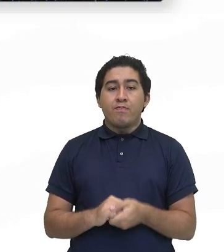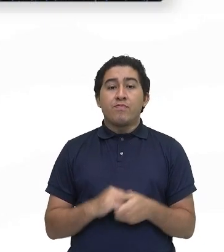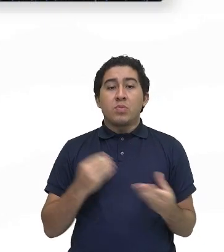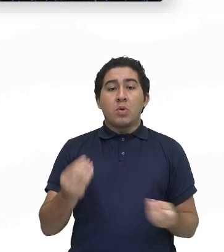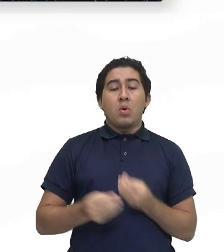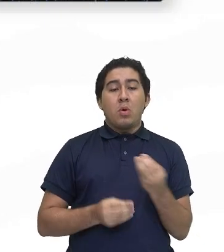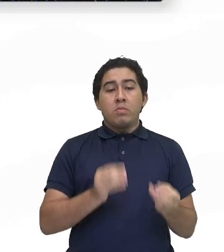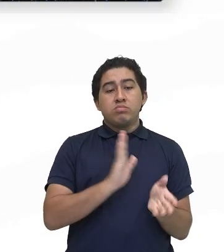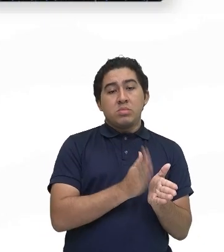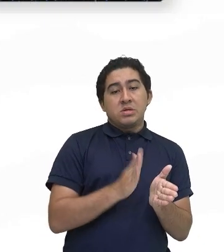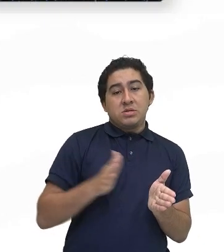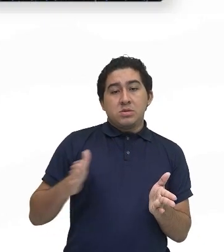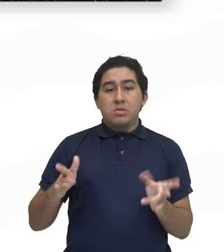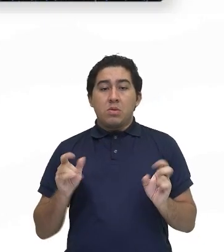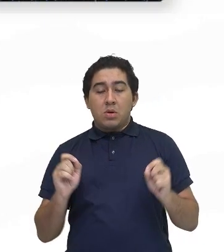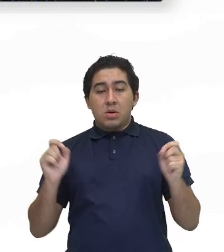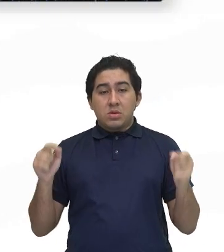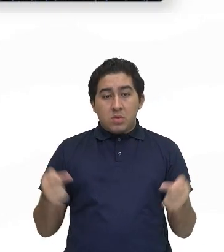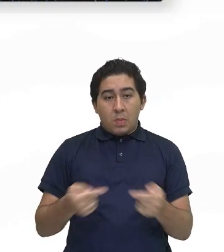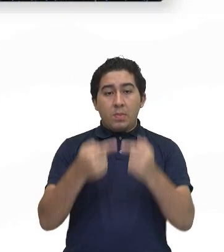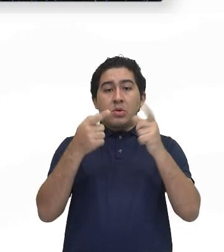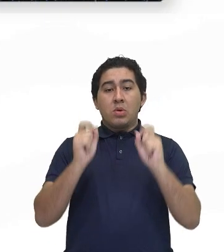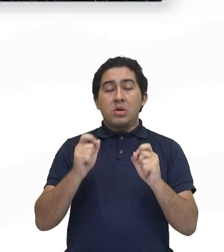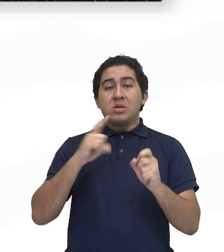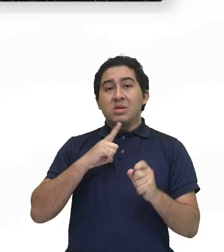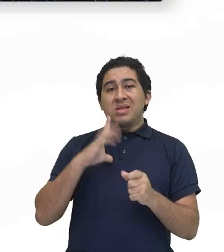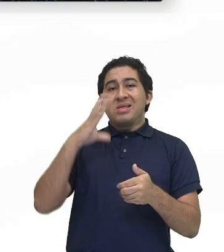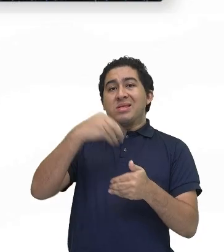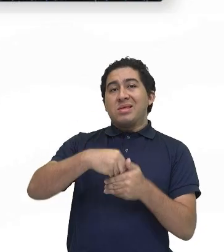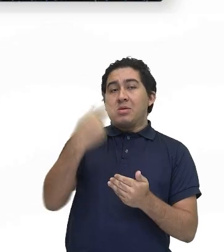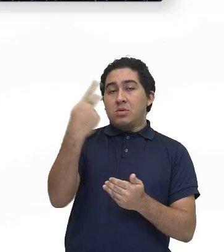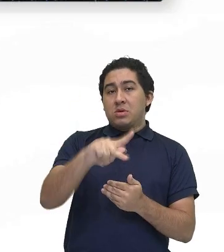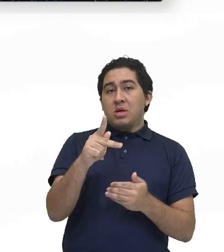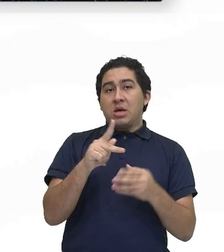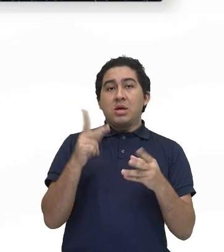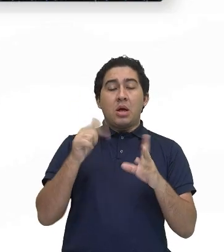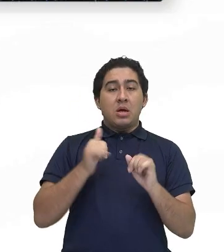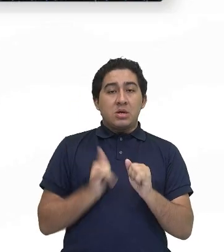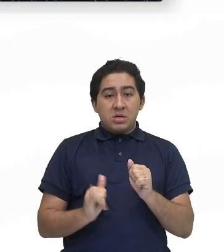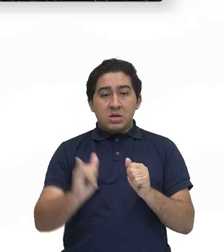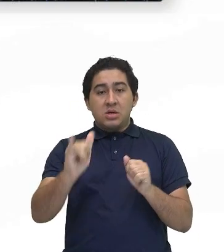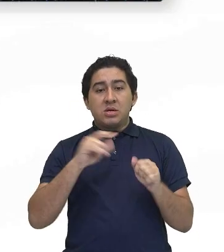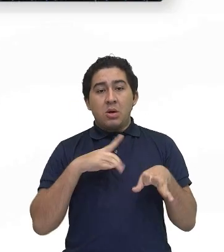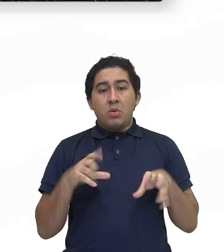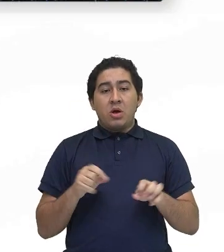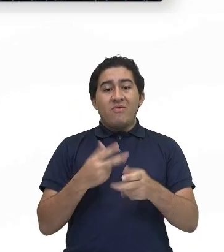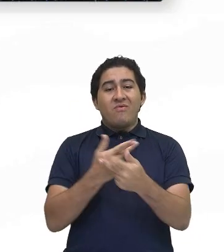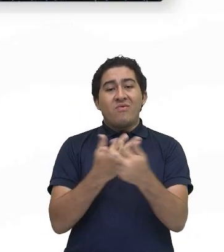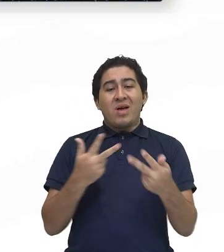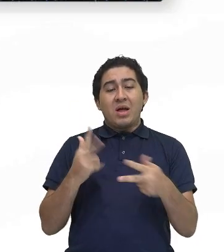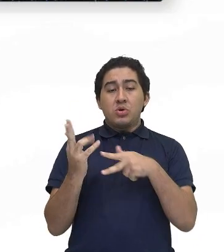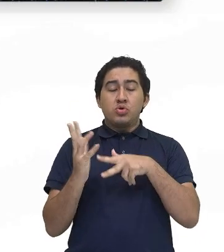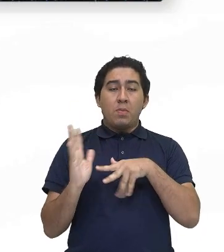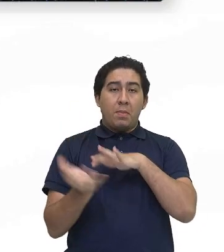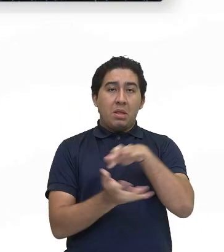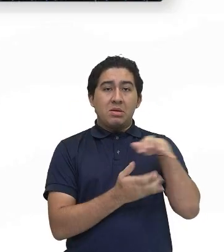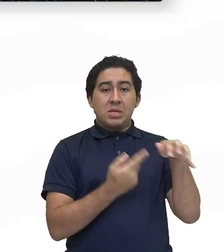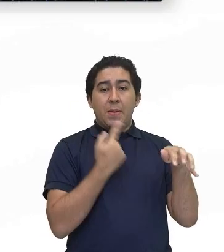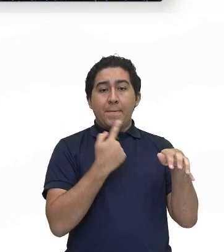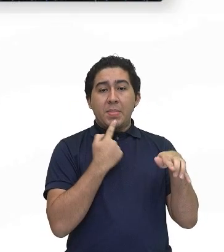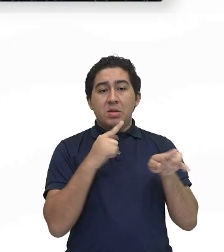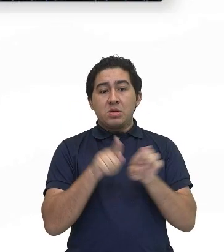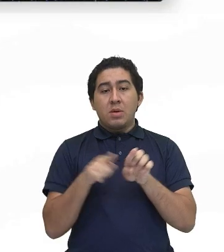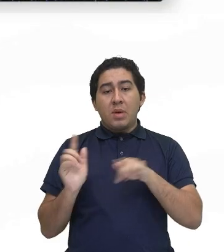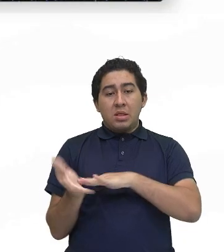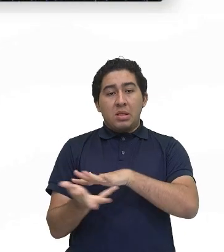à medida que consome o seu combustível, engolindo vários planetas, incluindo